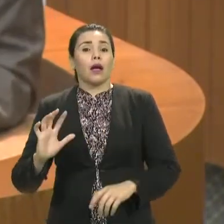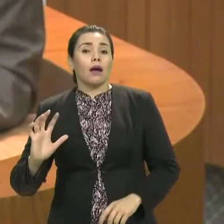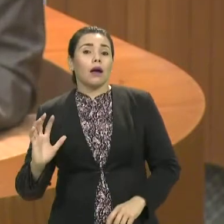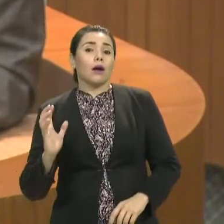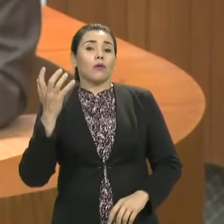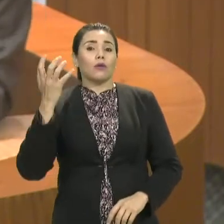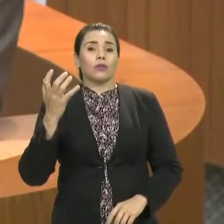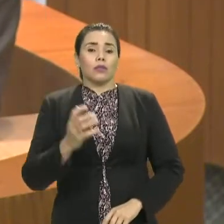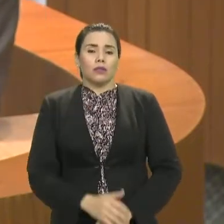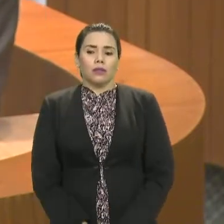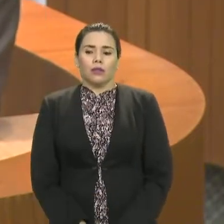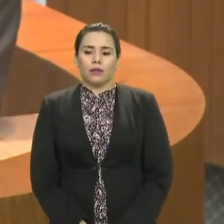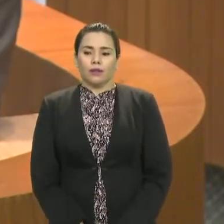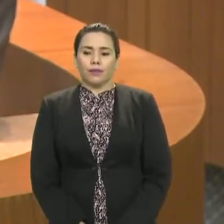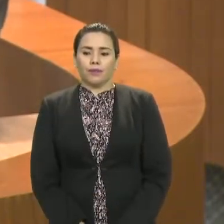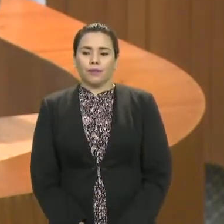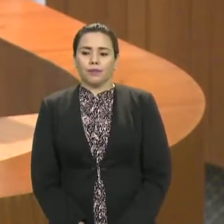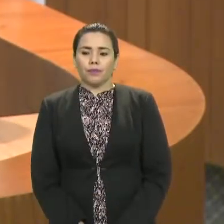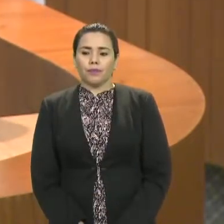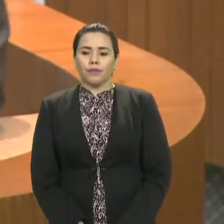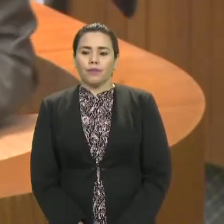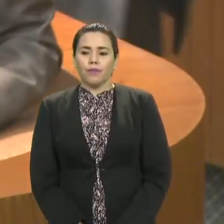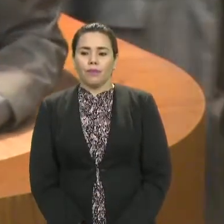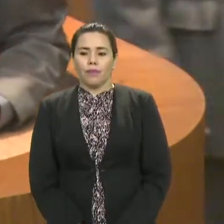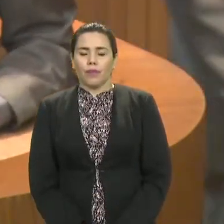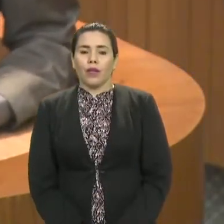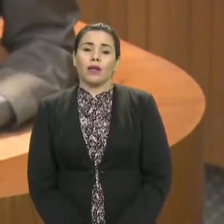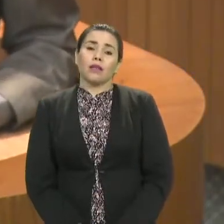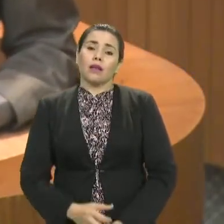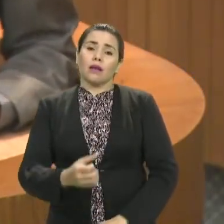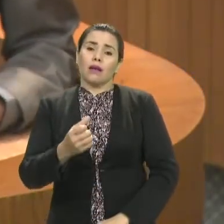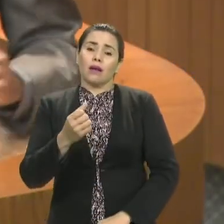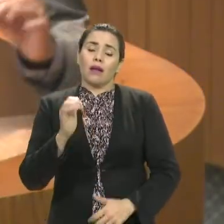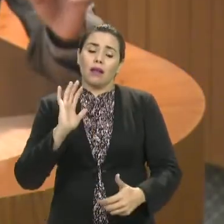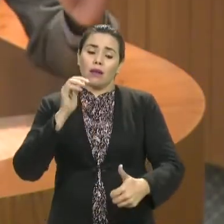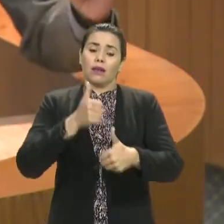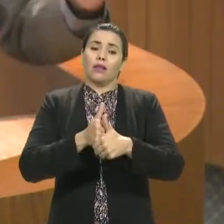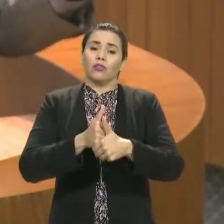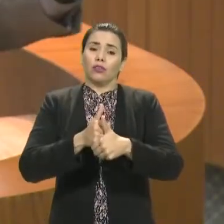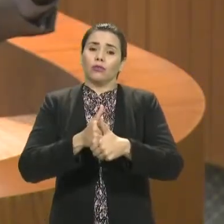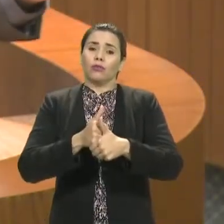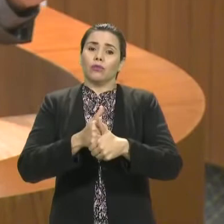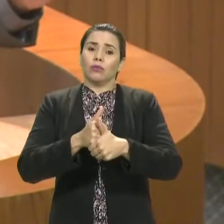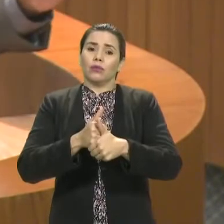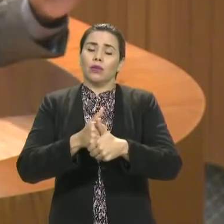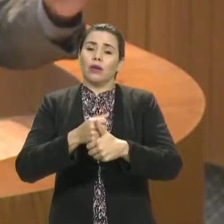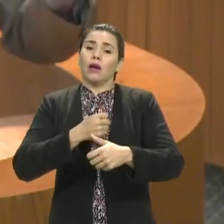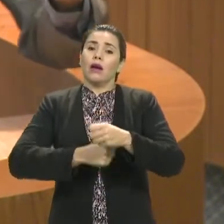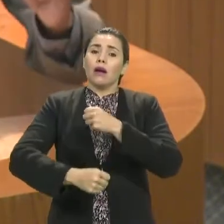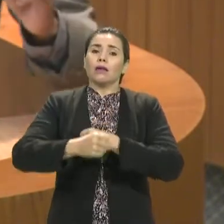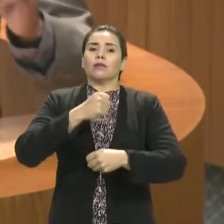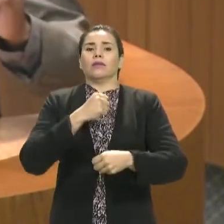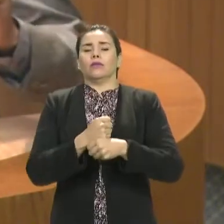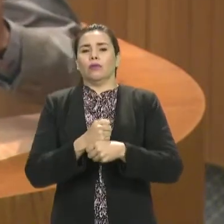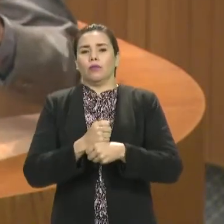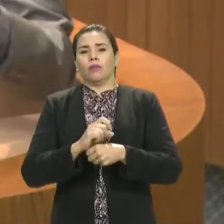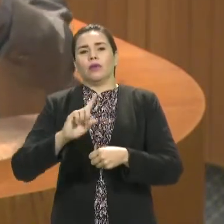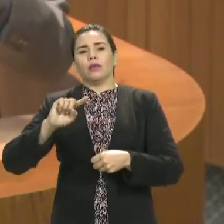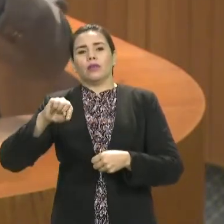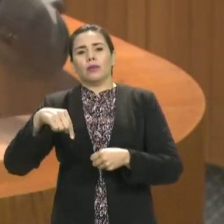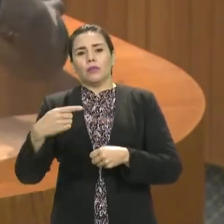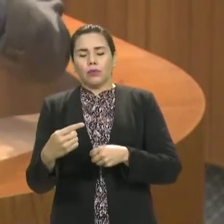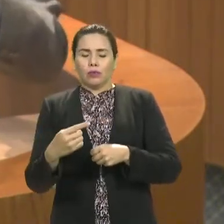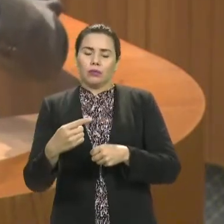poder valer na legislatura subsequente. Ou seja, aqueles que estão dizendo que o protocolo seria